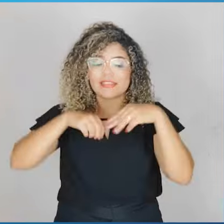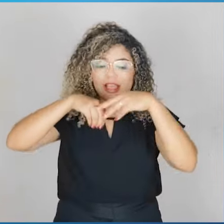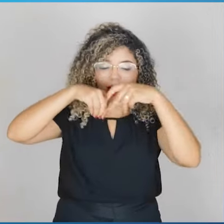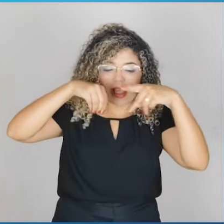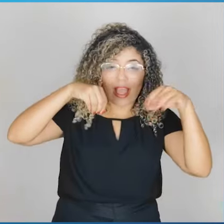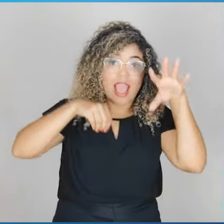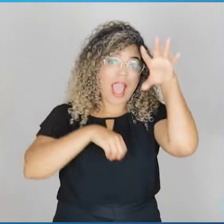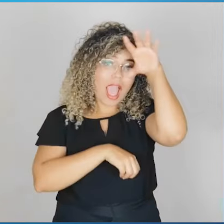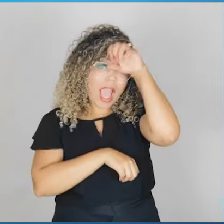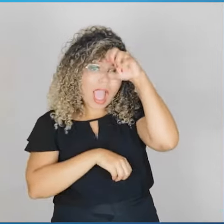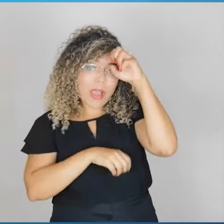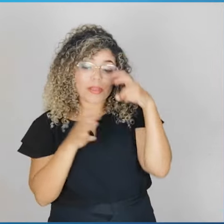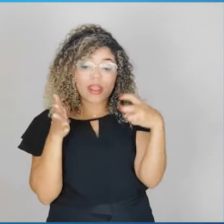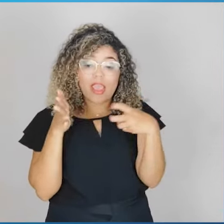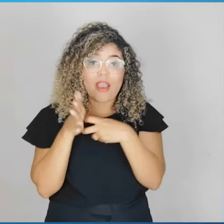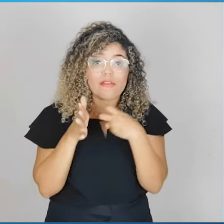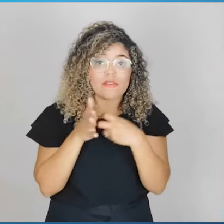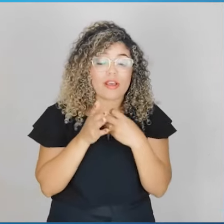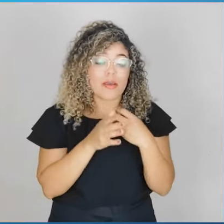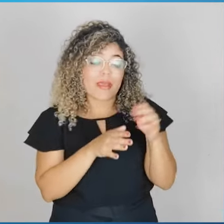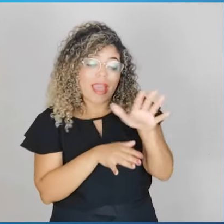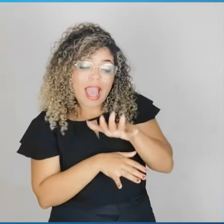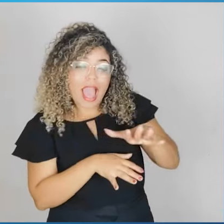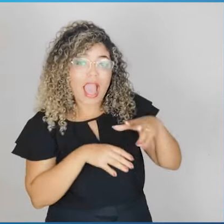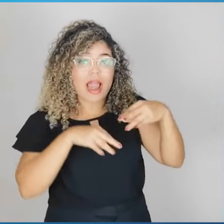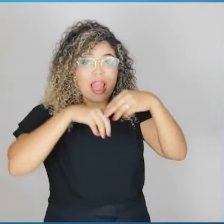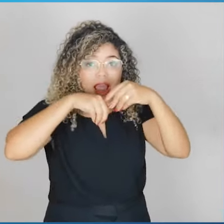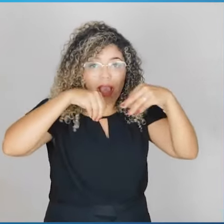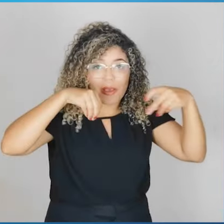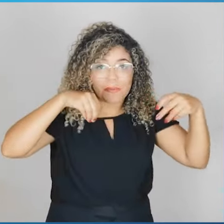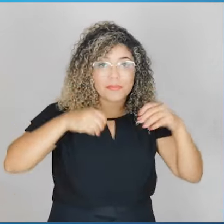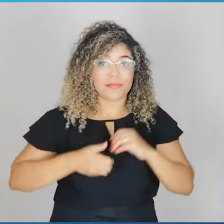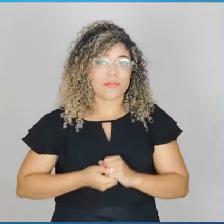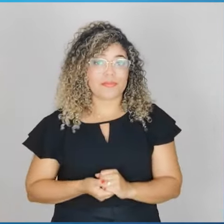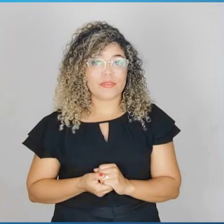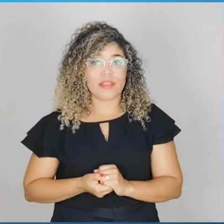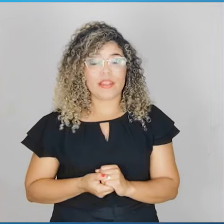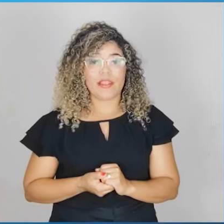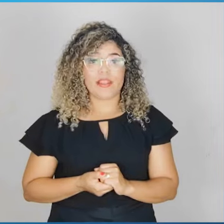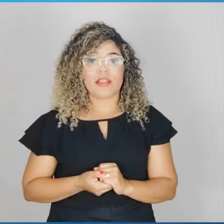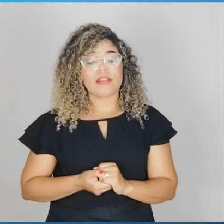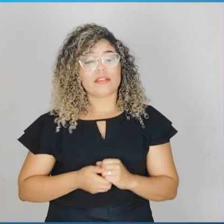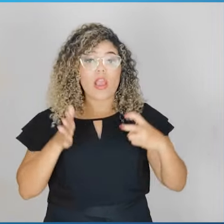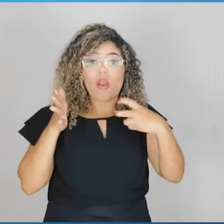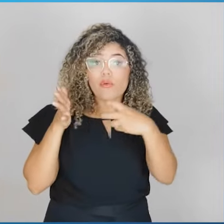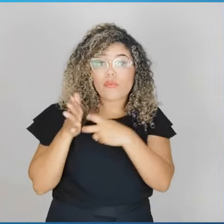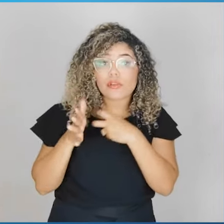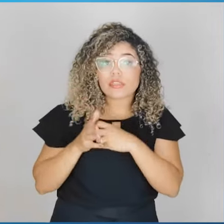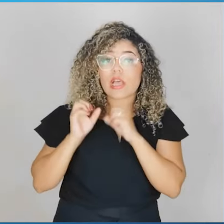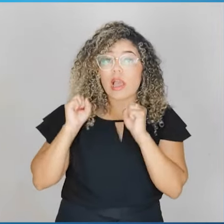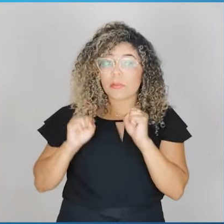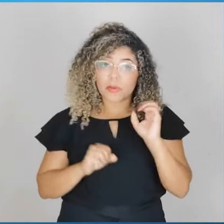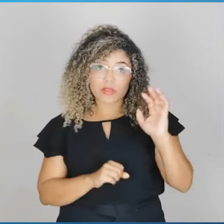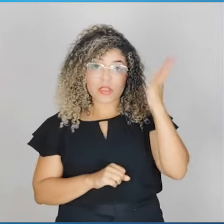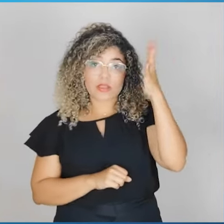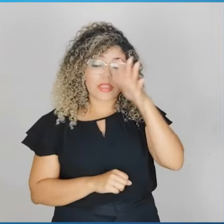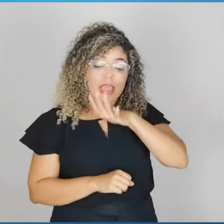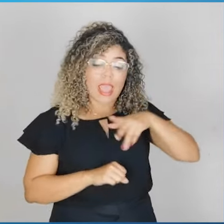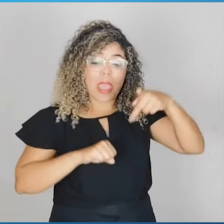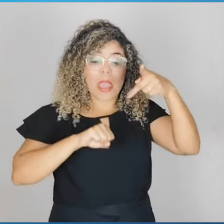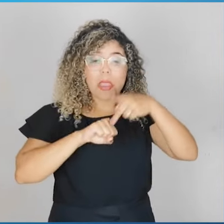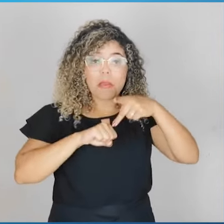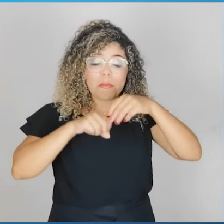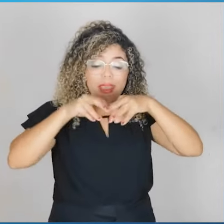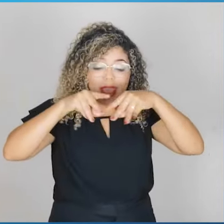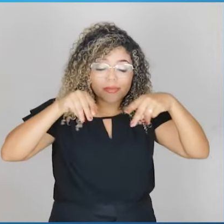né? Fósseis são formados nas rochas sedimentares. O fenômeno da fossilização só pode ocorrer em rochas sedimentares porque é